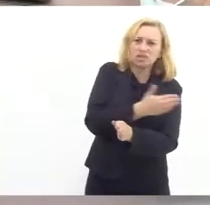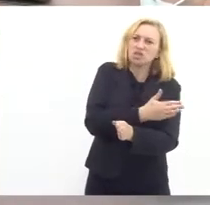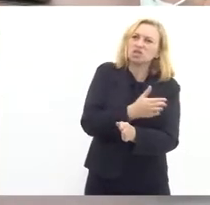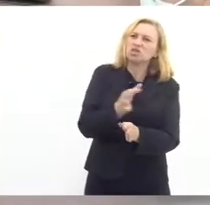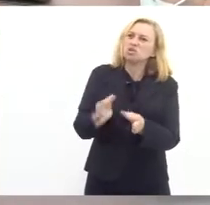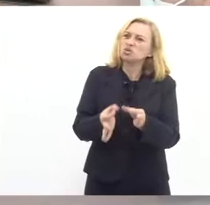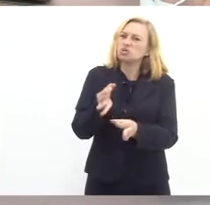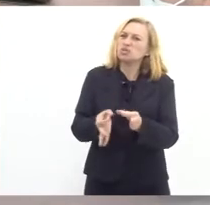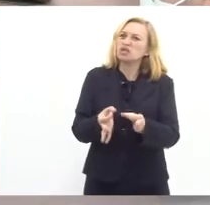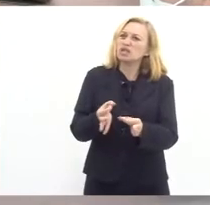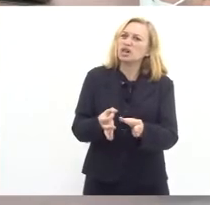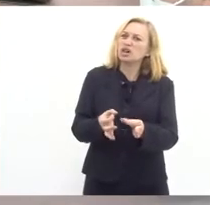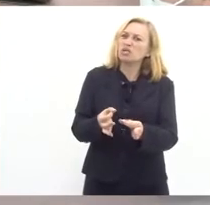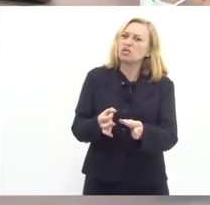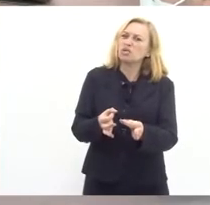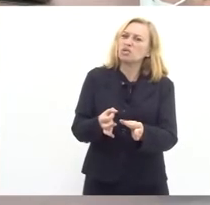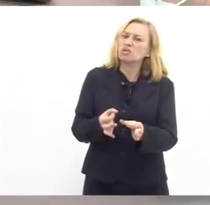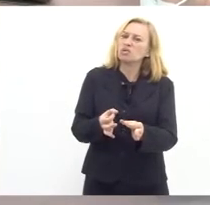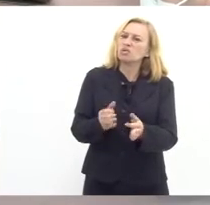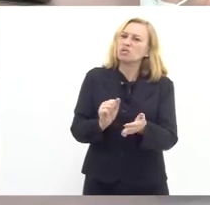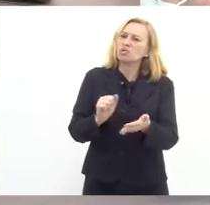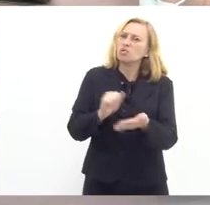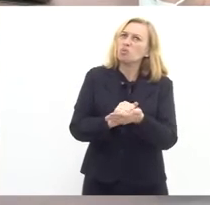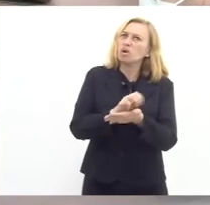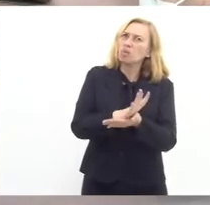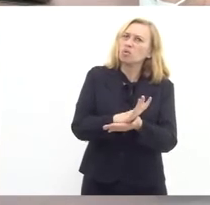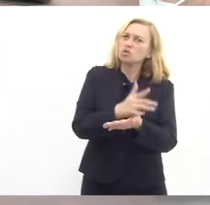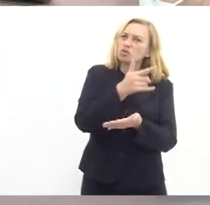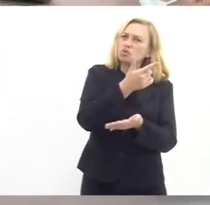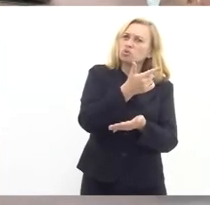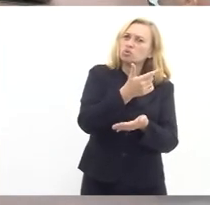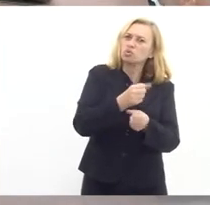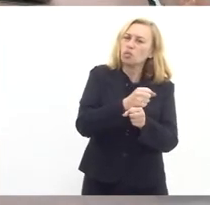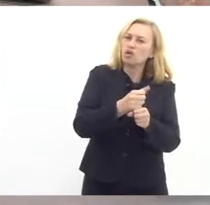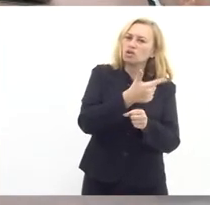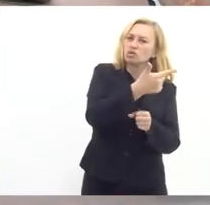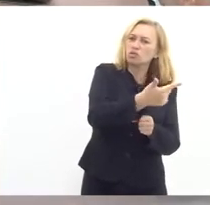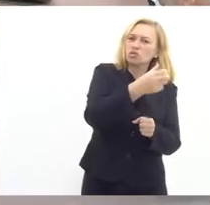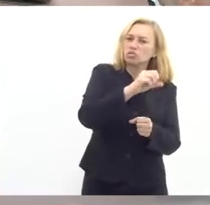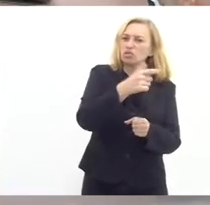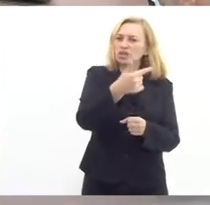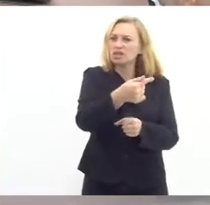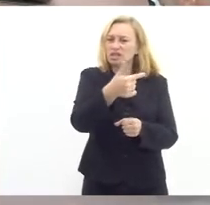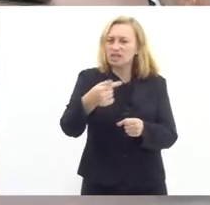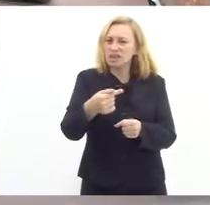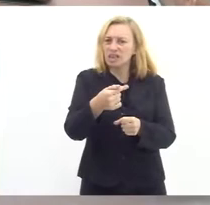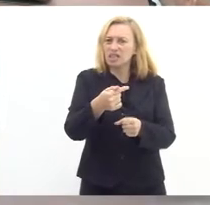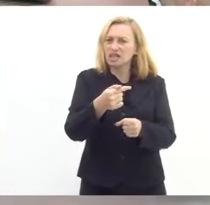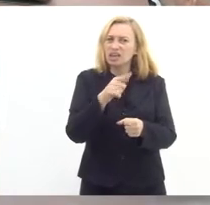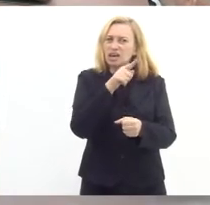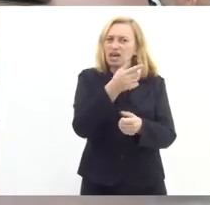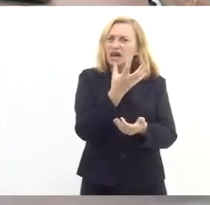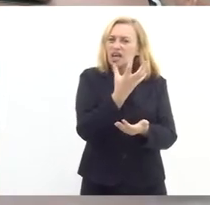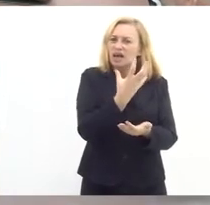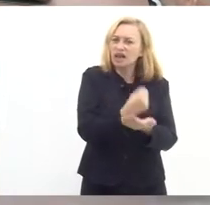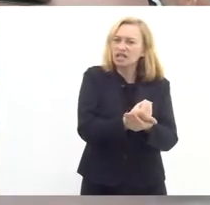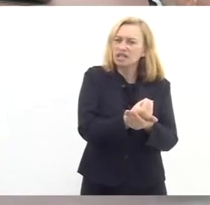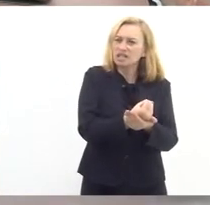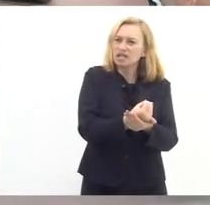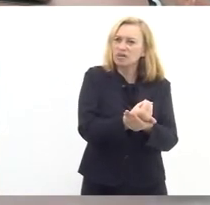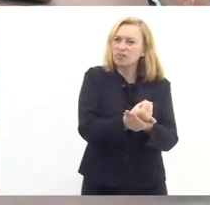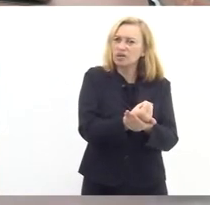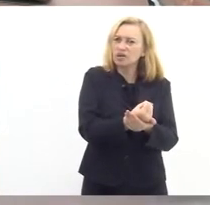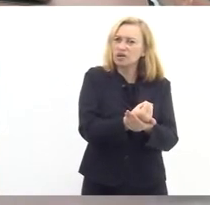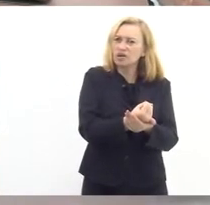justificar de uma aplicação de uma inflação, de uma multa em 2017, nós estamos em 2022, e ela recebe como indulto,